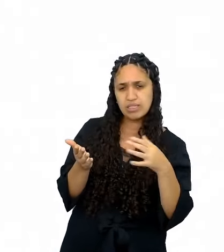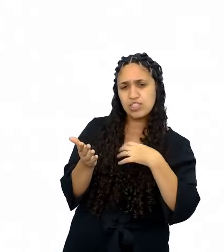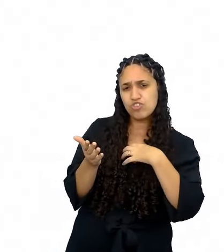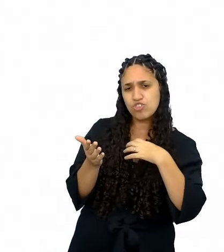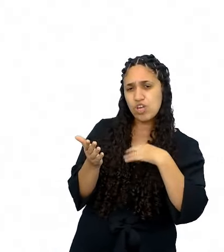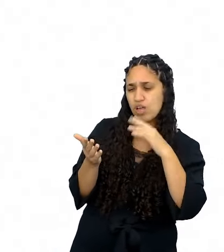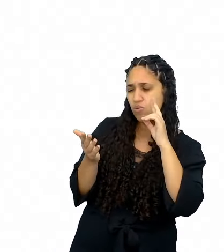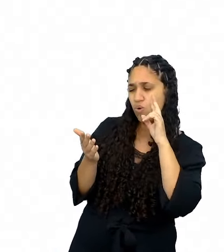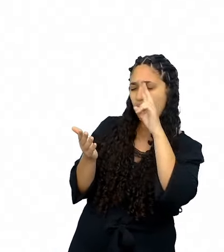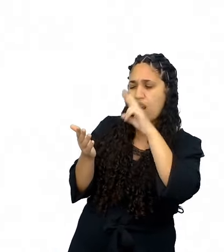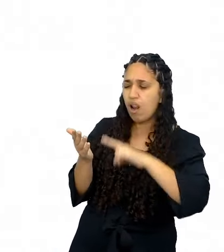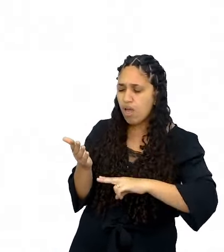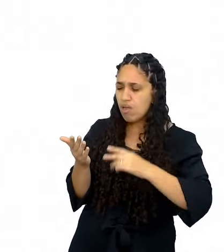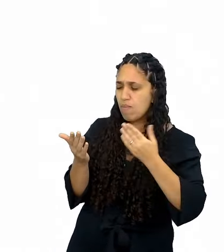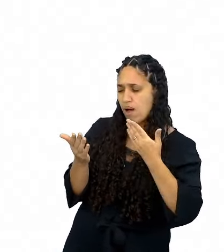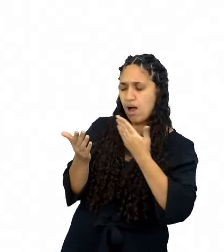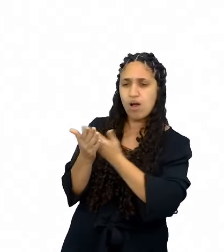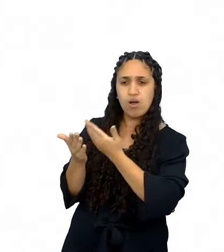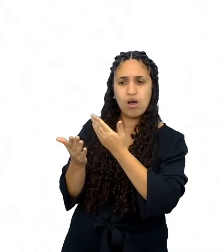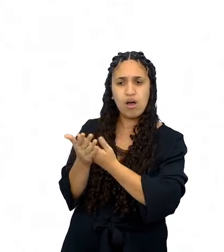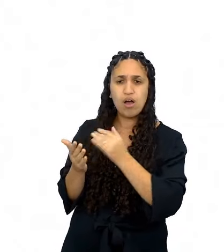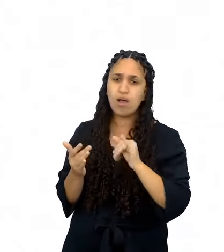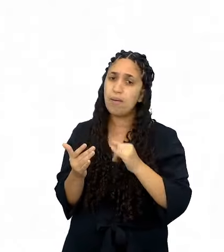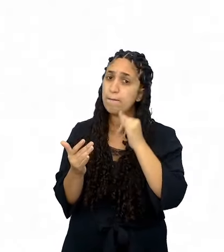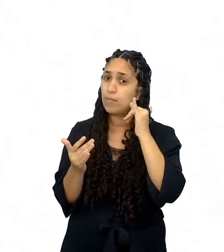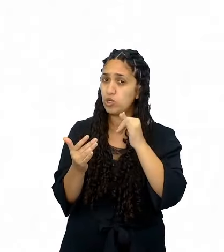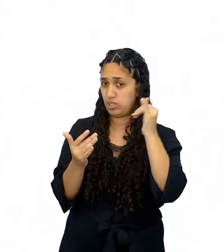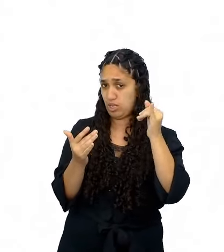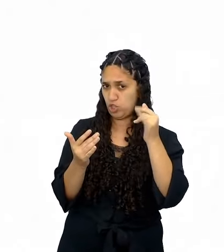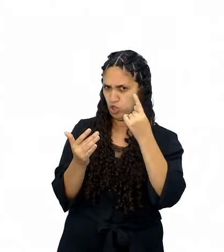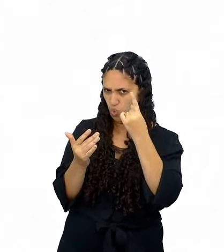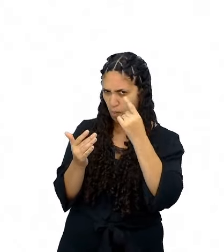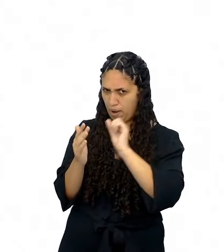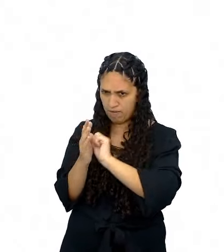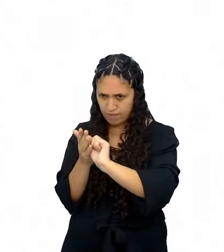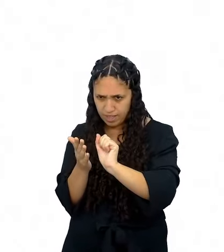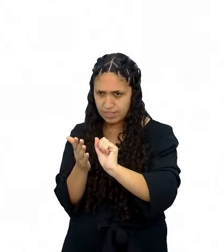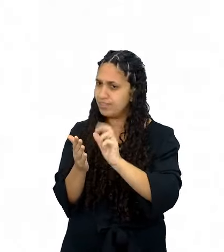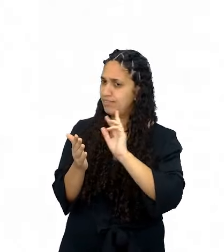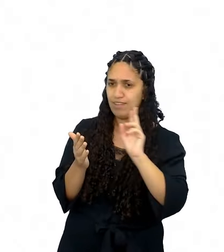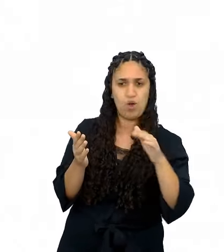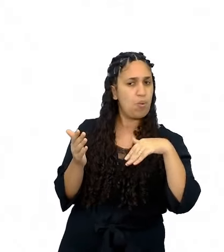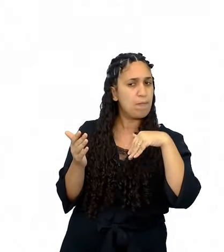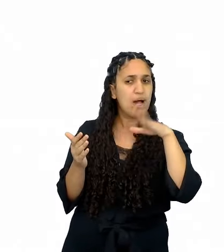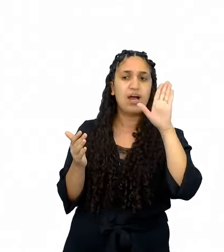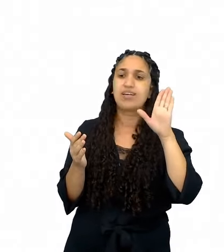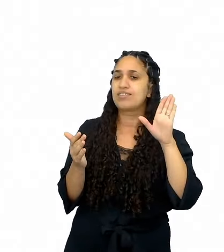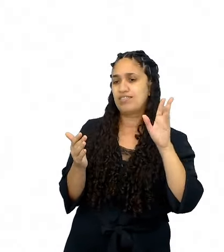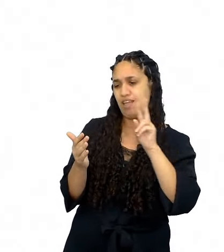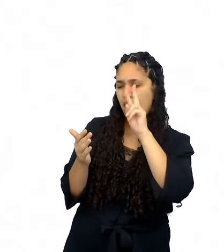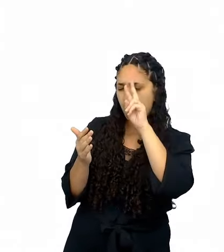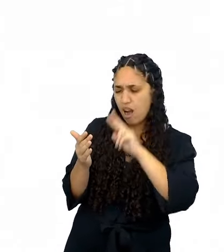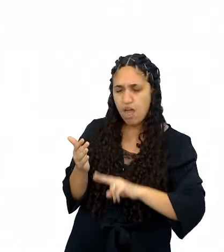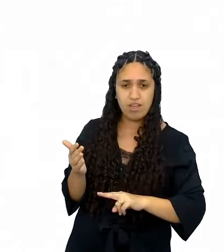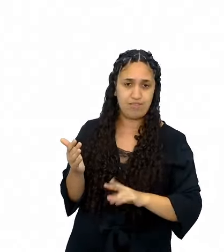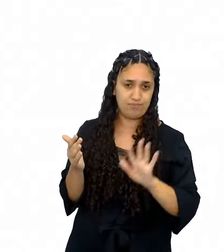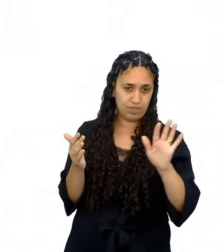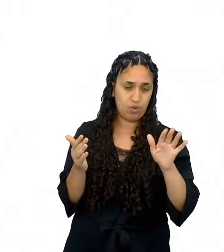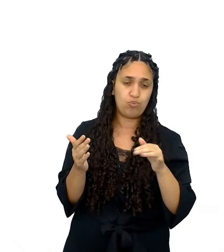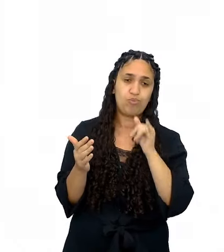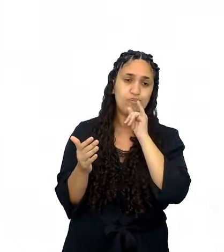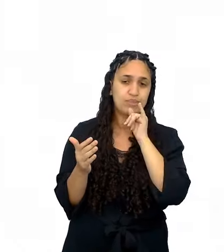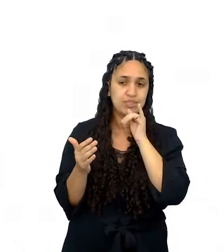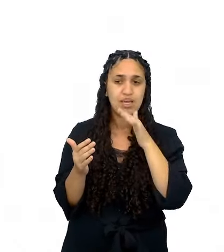É como se a primeira leitura, né, se essa primeira leitura feita anteriormente fosse uma leitura